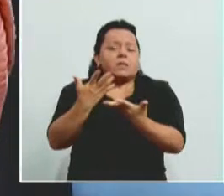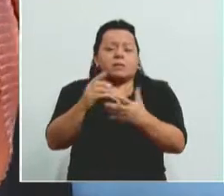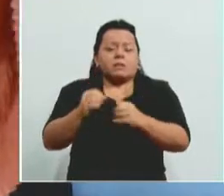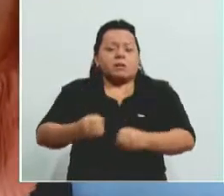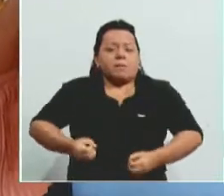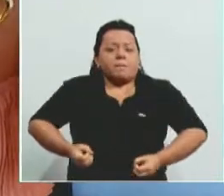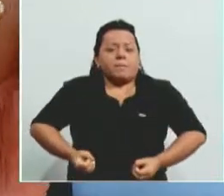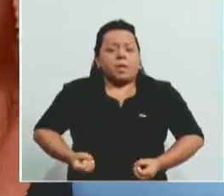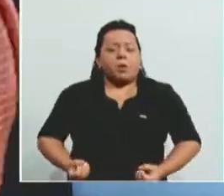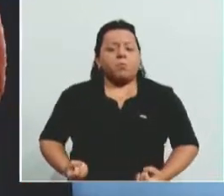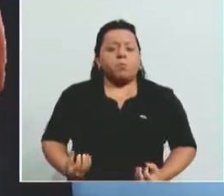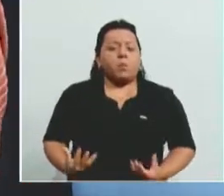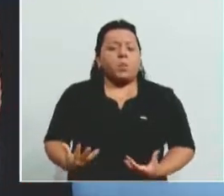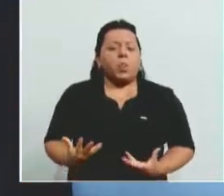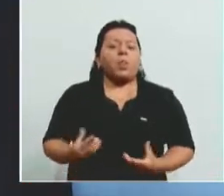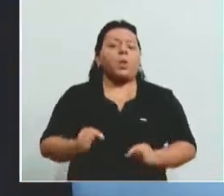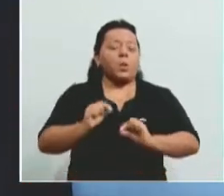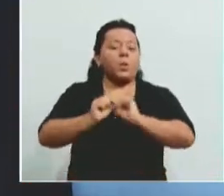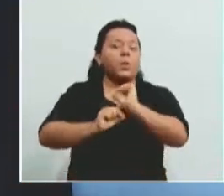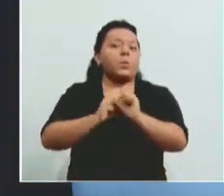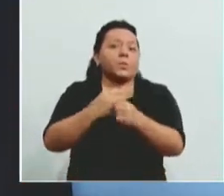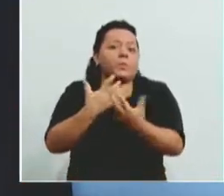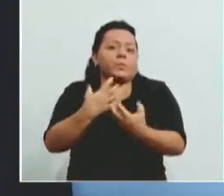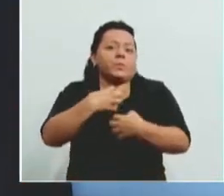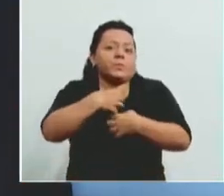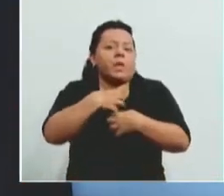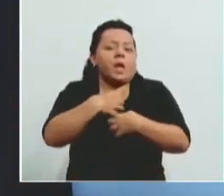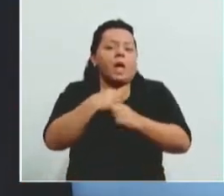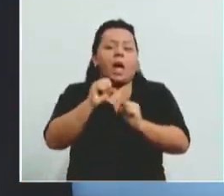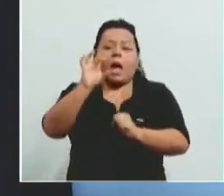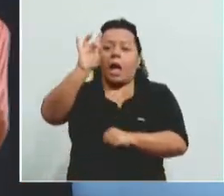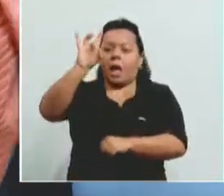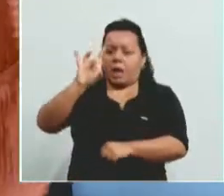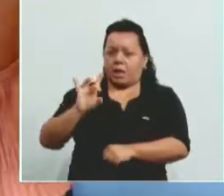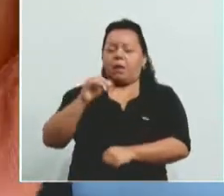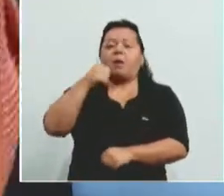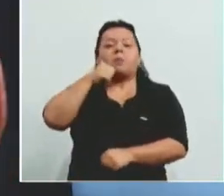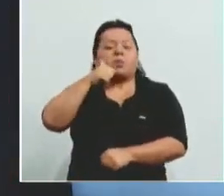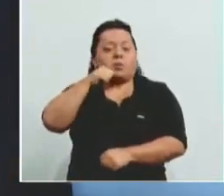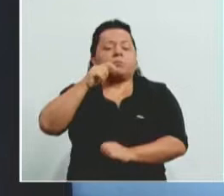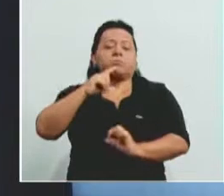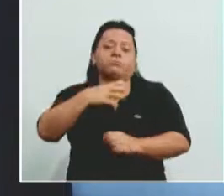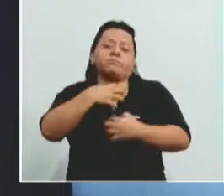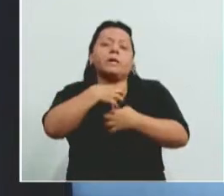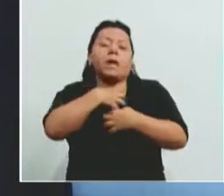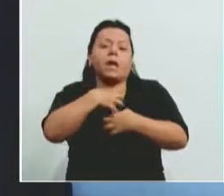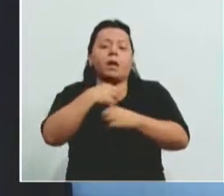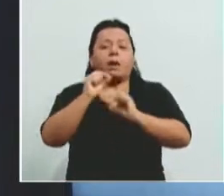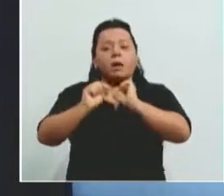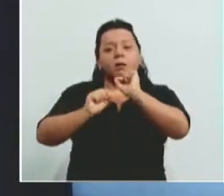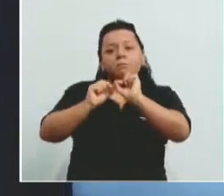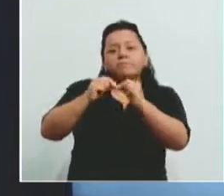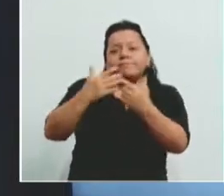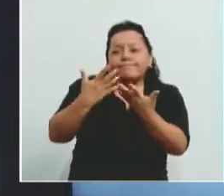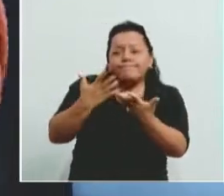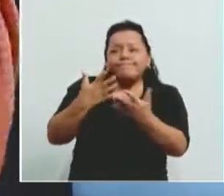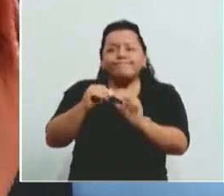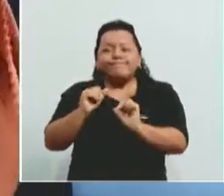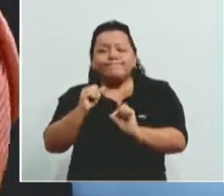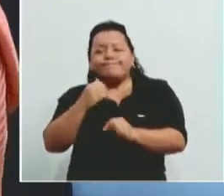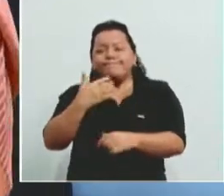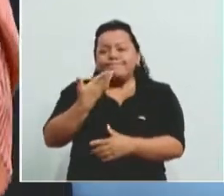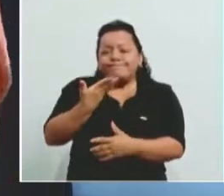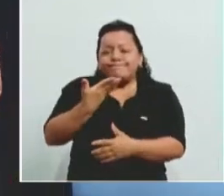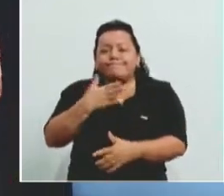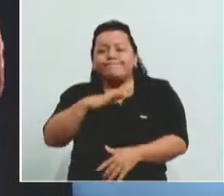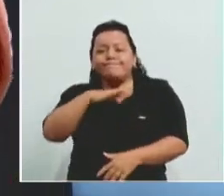um incômodozinho, porque cada mulher tem uma sensibilidadezinha, às vezes não está bem lubrificada, às vezes não está legal na